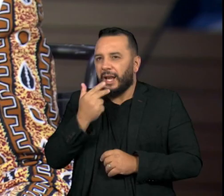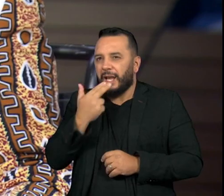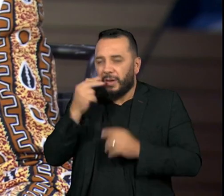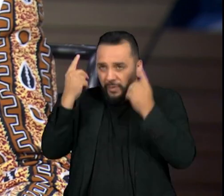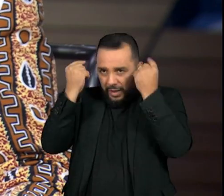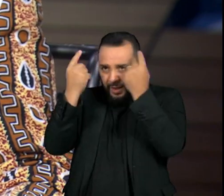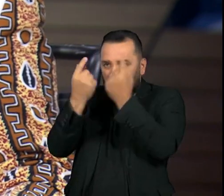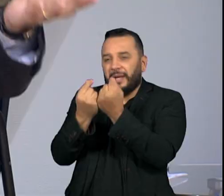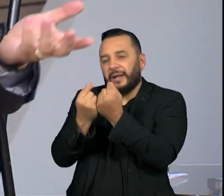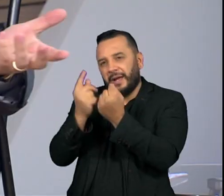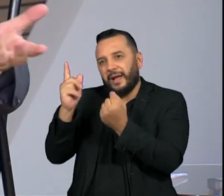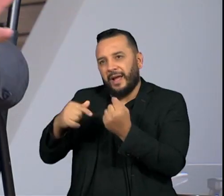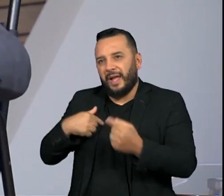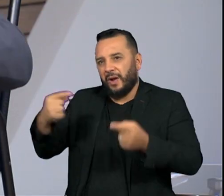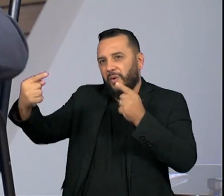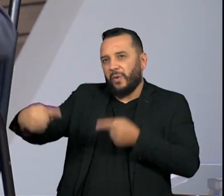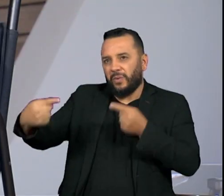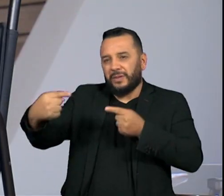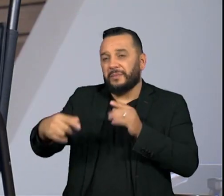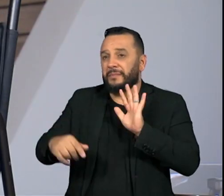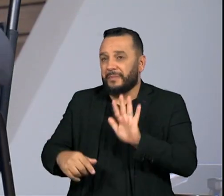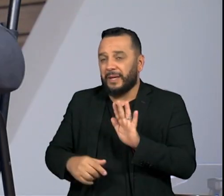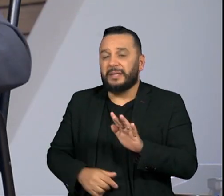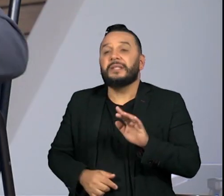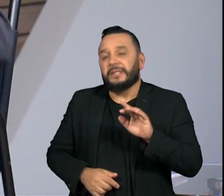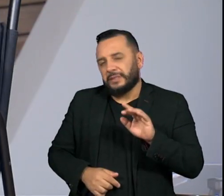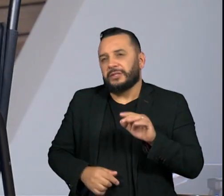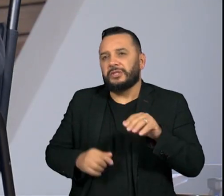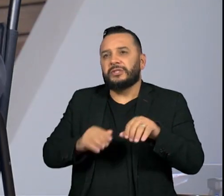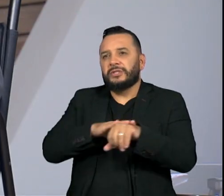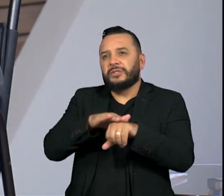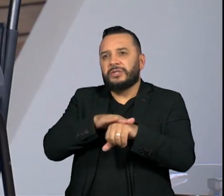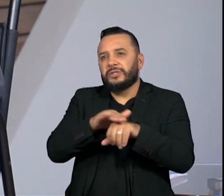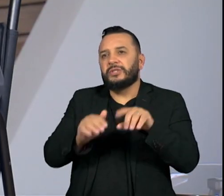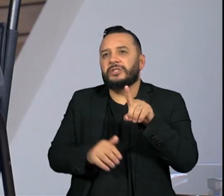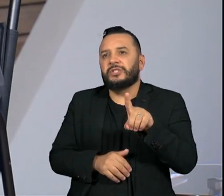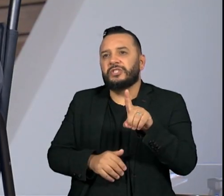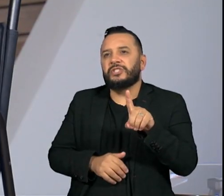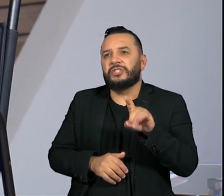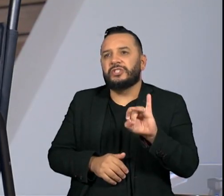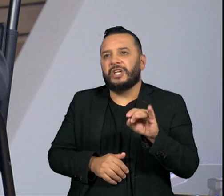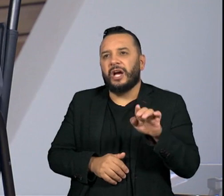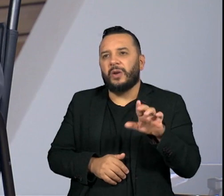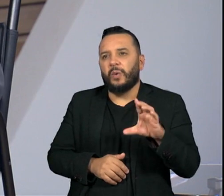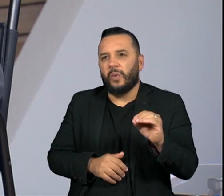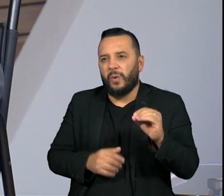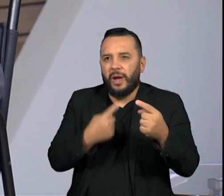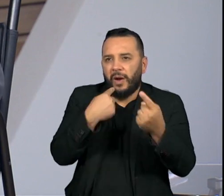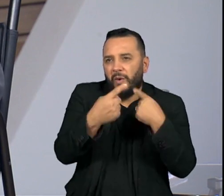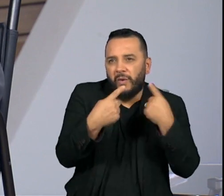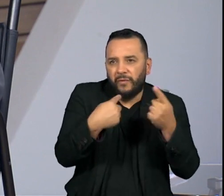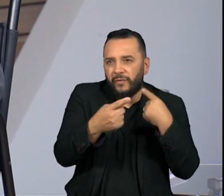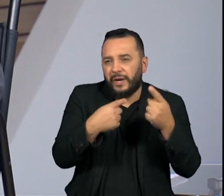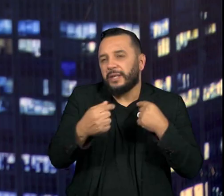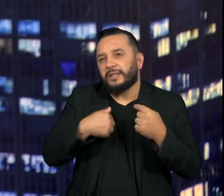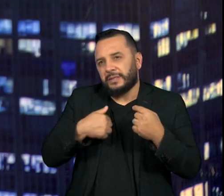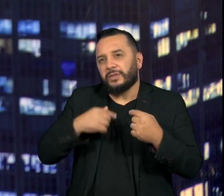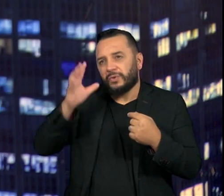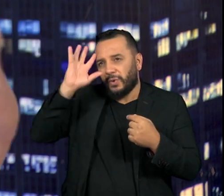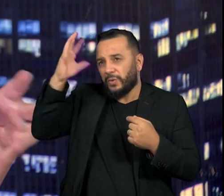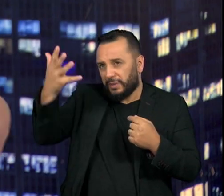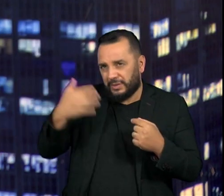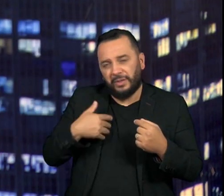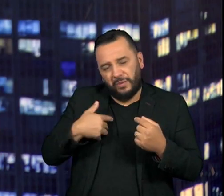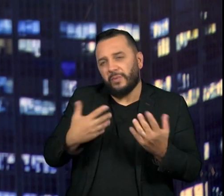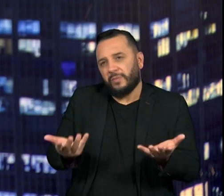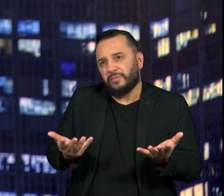o conhecimento entre as pessoas, é a conversa, é chegarmos a uma saída para a violência e a barbárie. Citaram